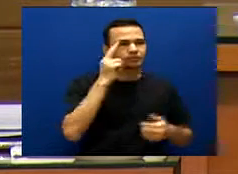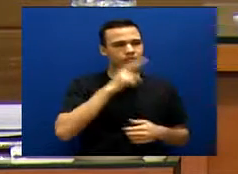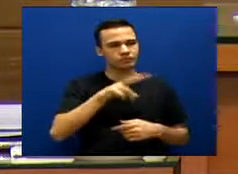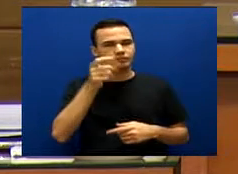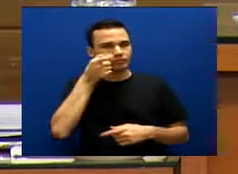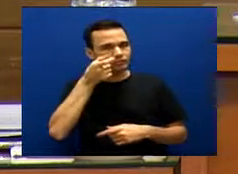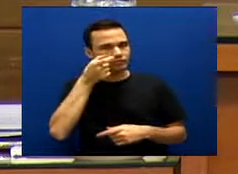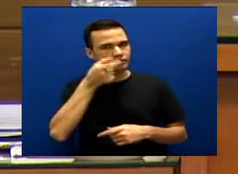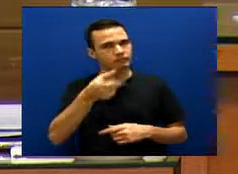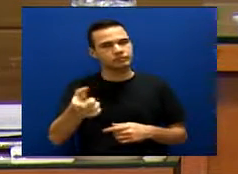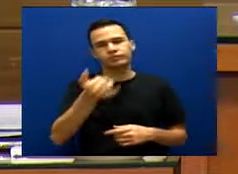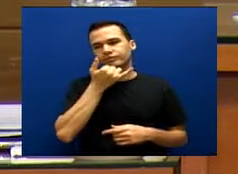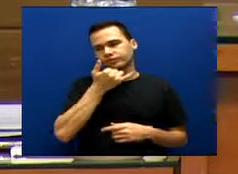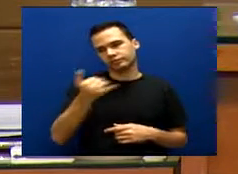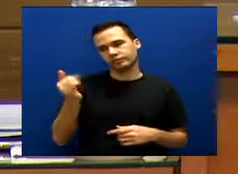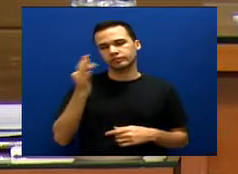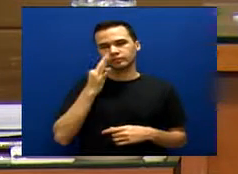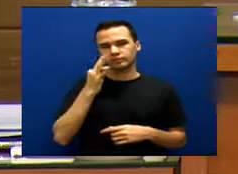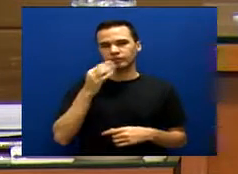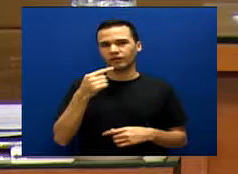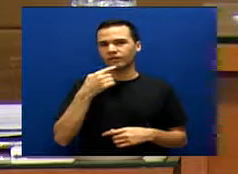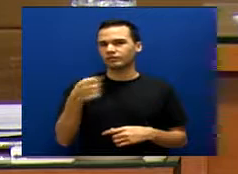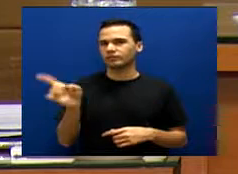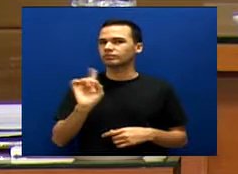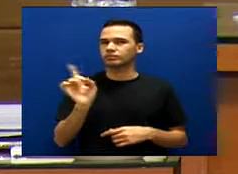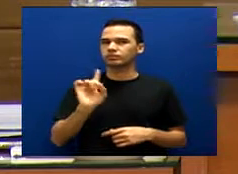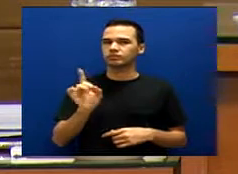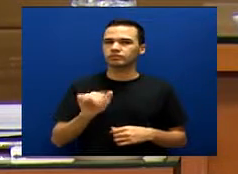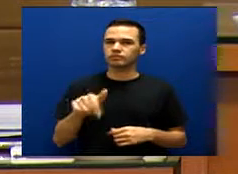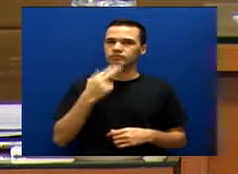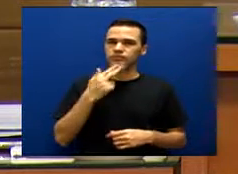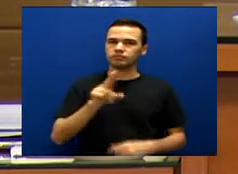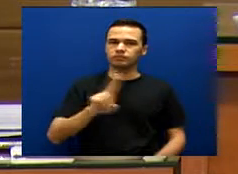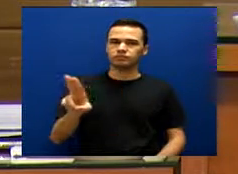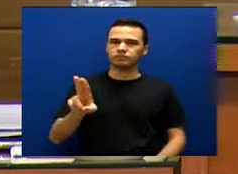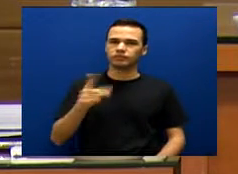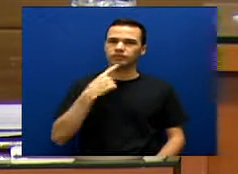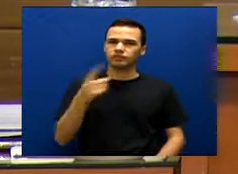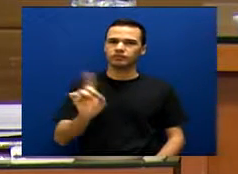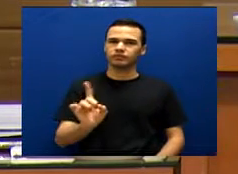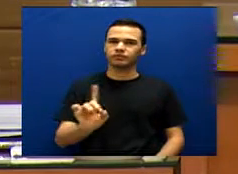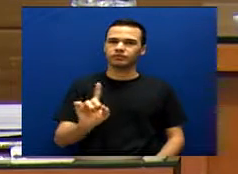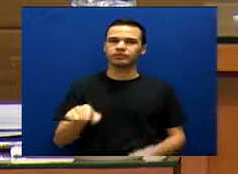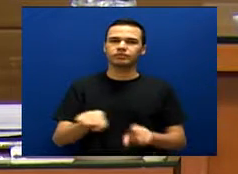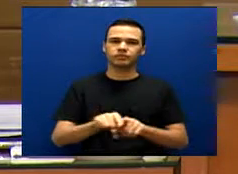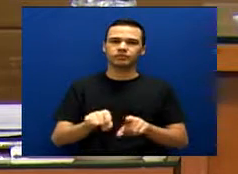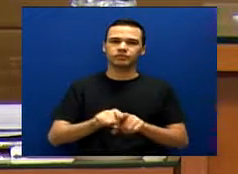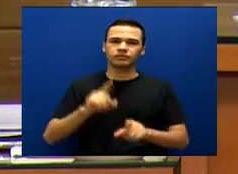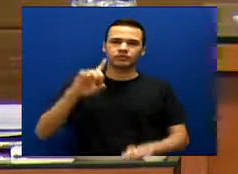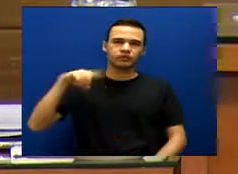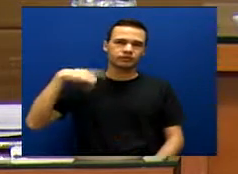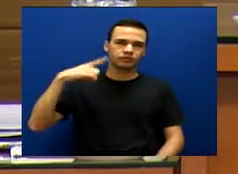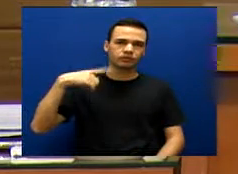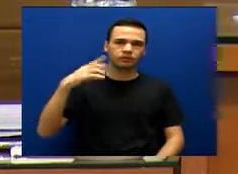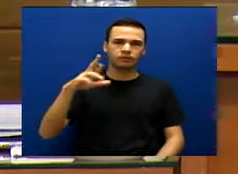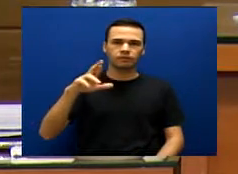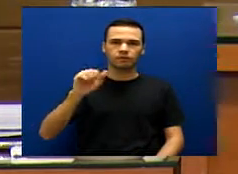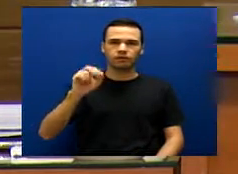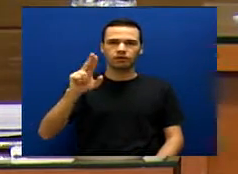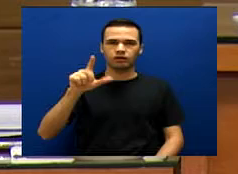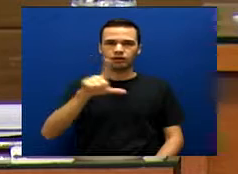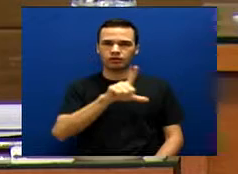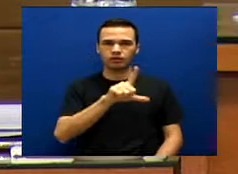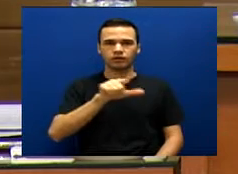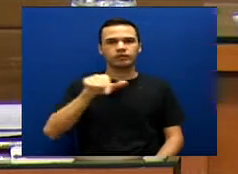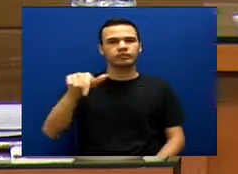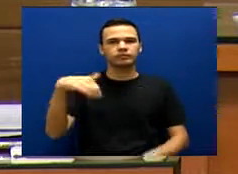jogo. Peço até desculpa ao vereador, não citei o nome lá no momento, vereador, e também ao nosso deputado estadual, o Raul Marcelo, também amigo. Eu